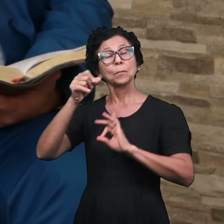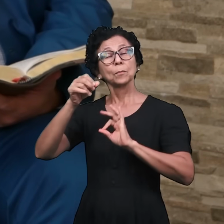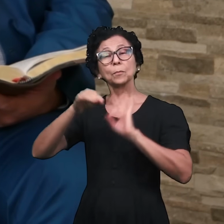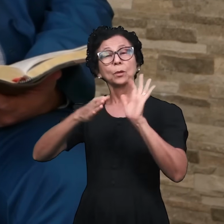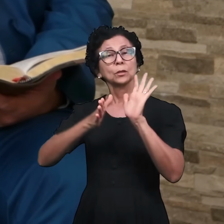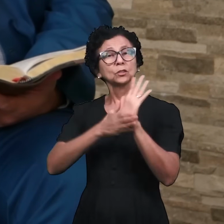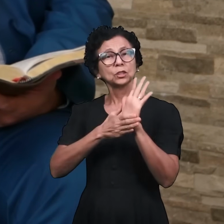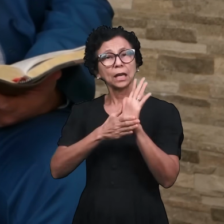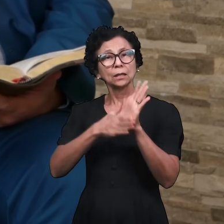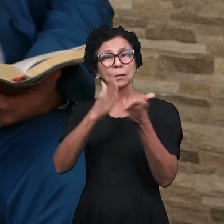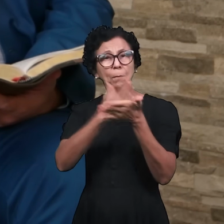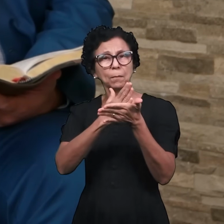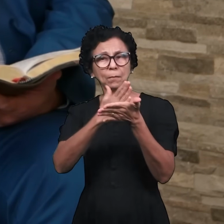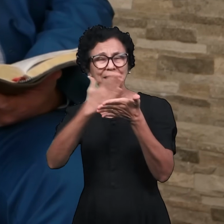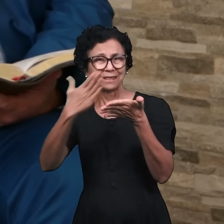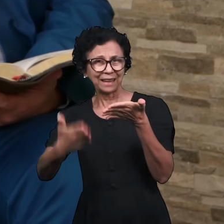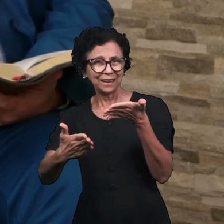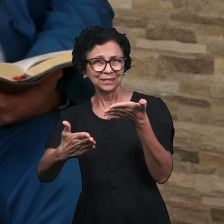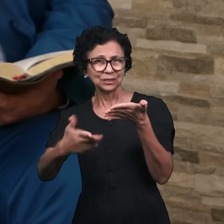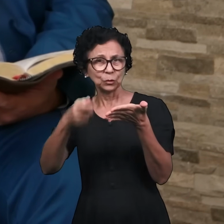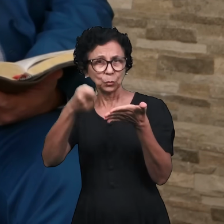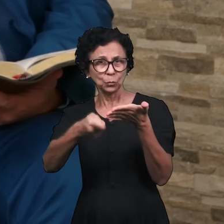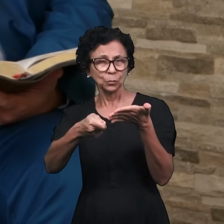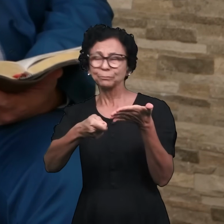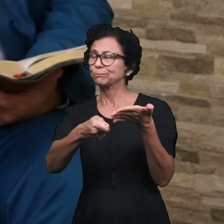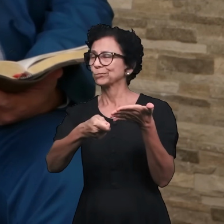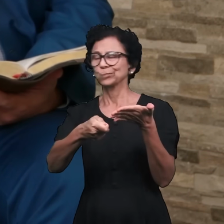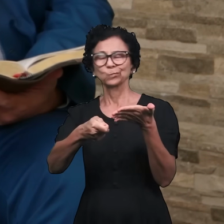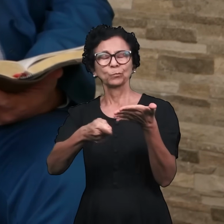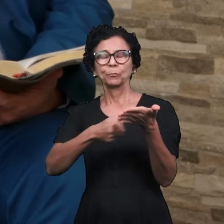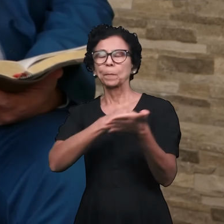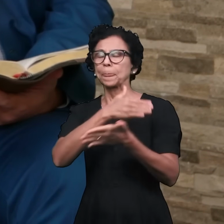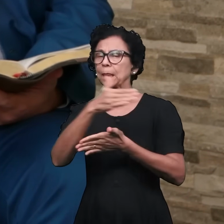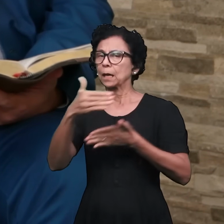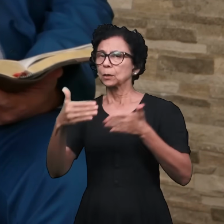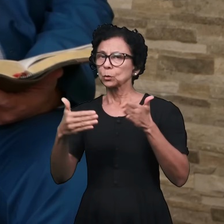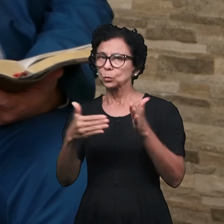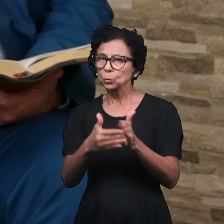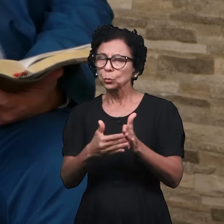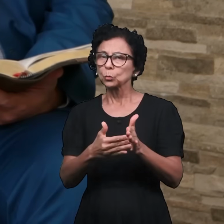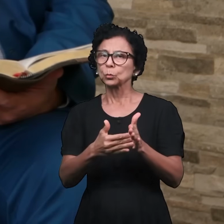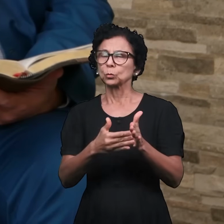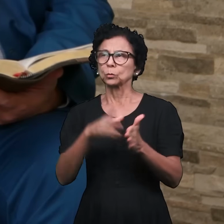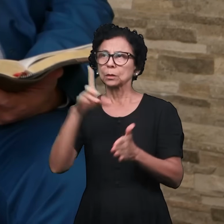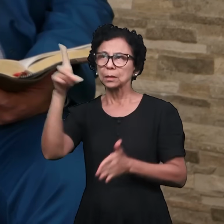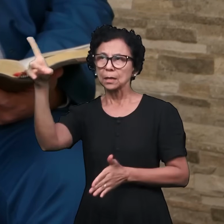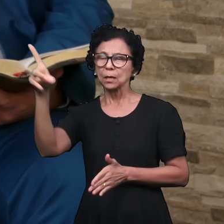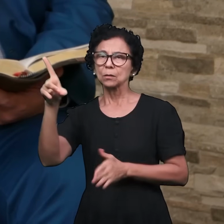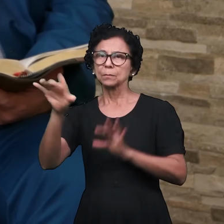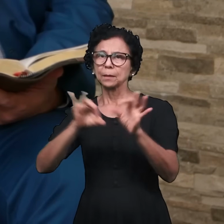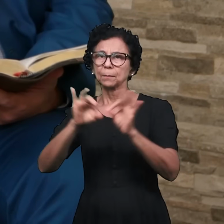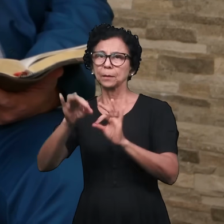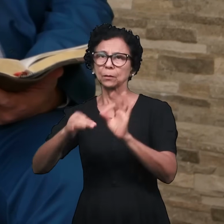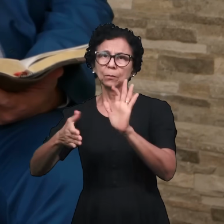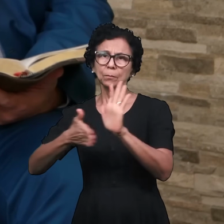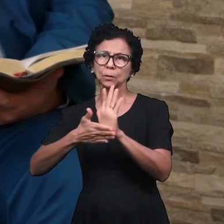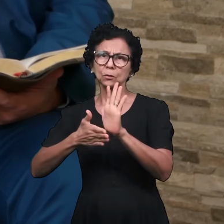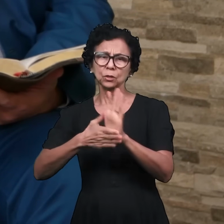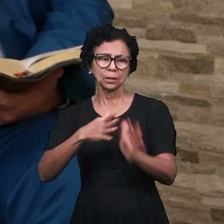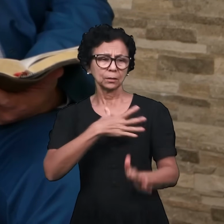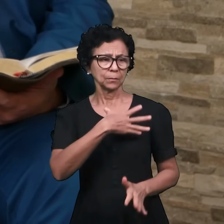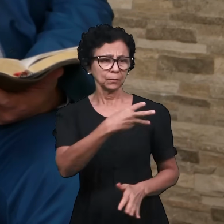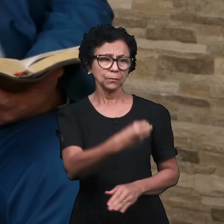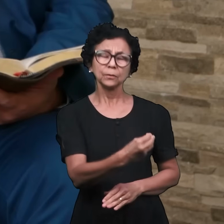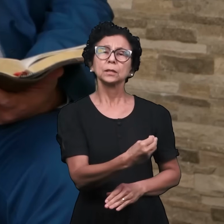metade parcial, o Senhor tem um projeto para os nossos filhos que é completo. O desejo do Senhor é